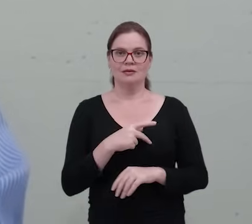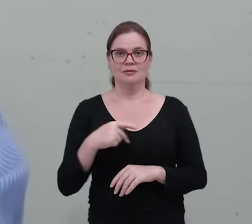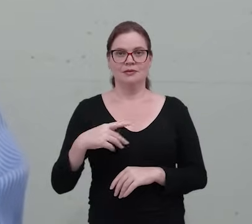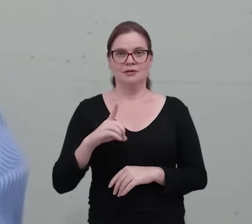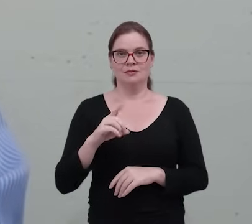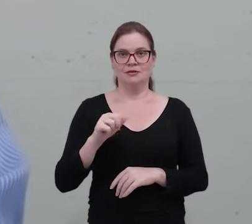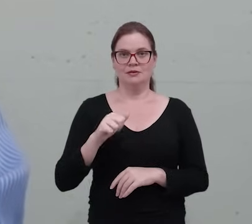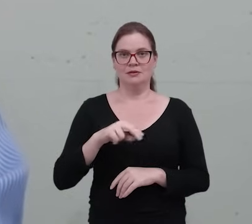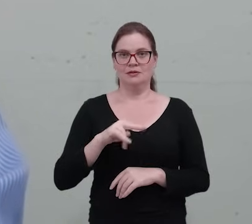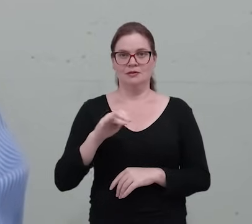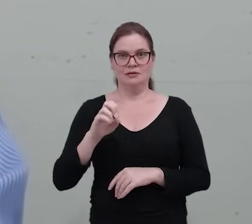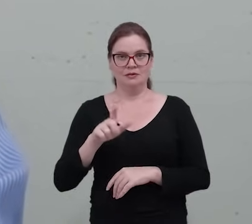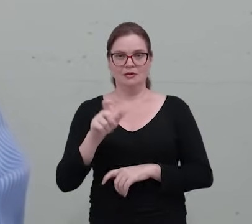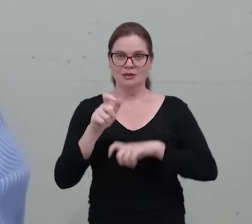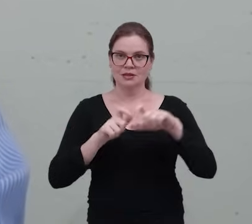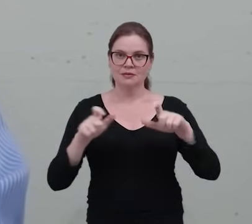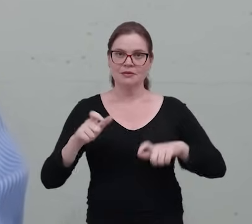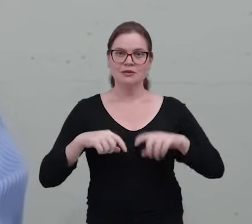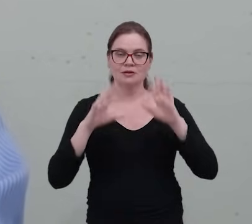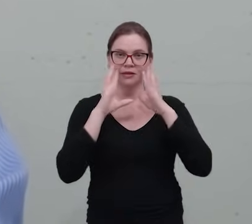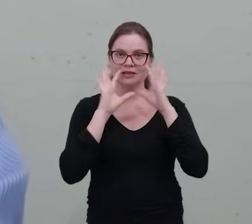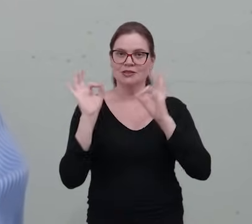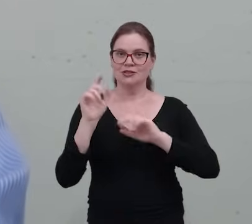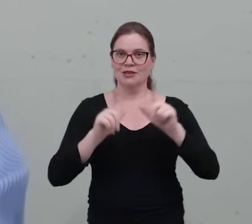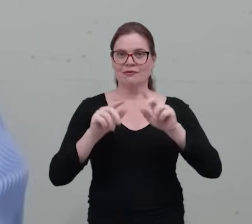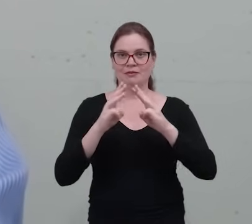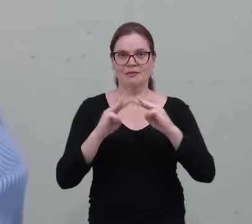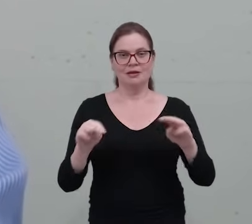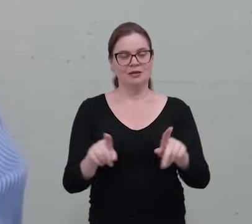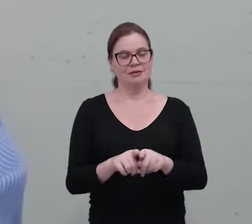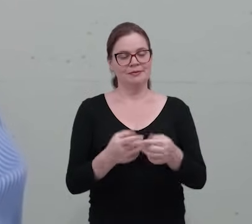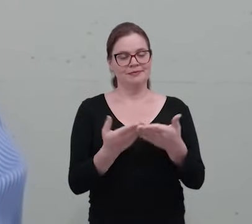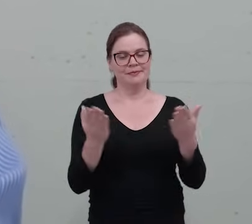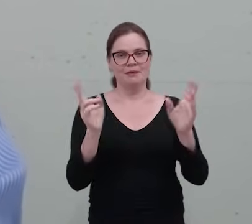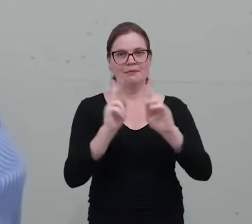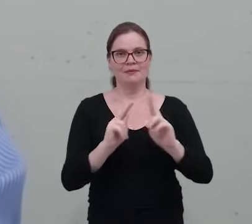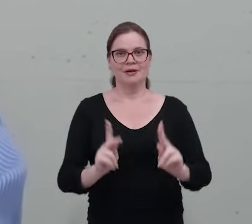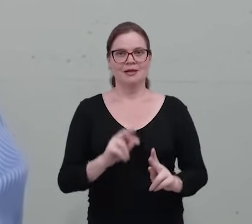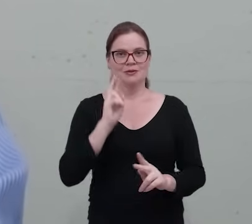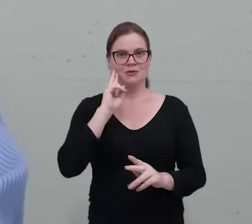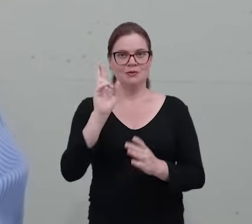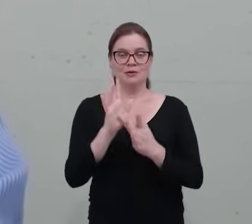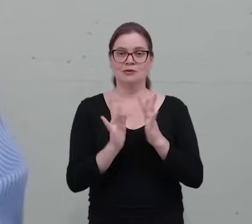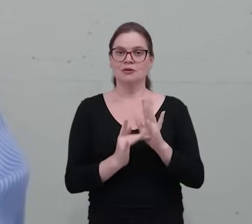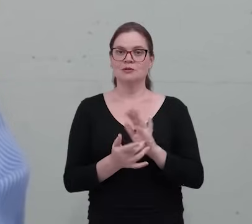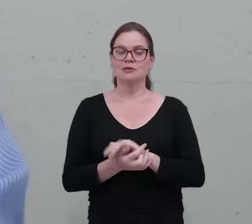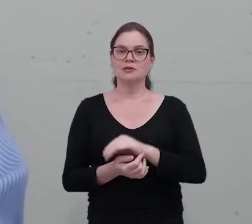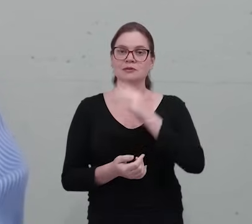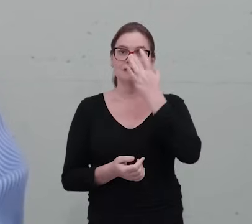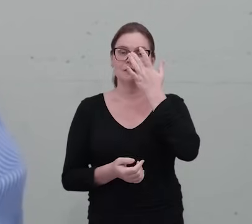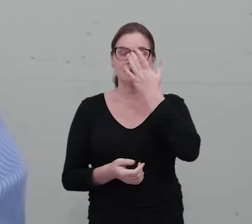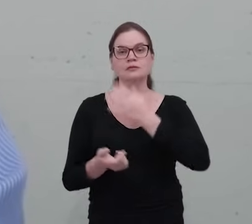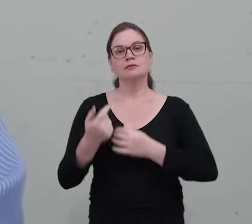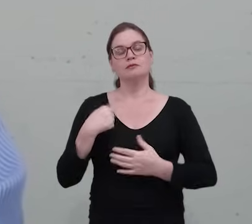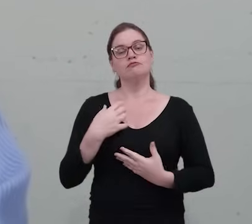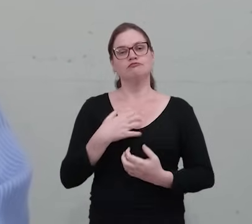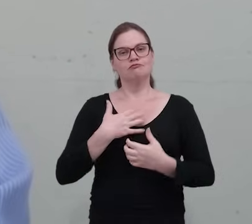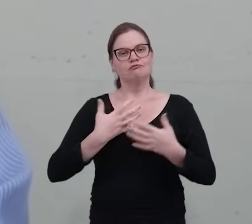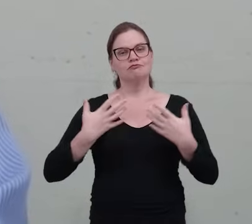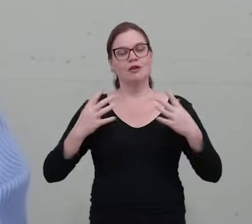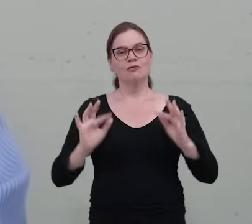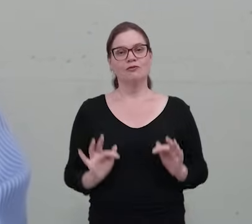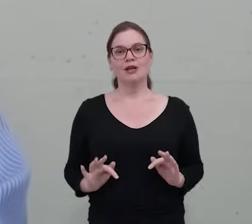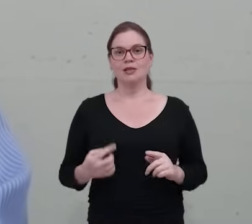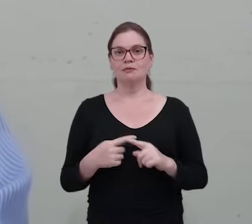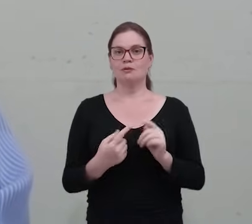Pastor Daniel, queridos irmãos da TV Manaim, paz do Senhor. Meus irmãos, eu fiquei